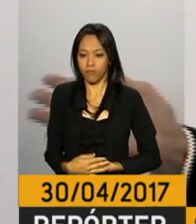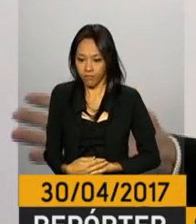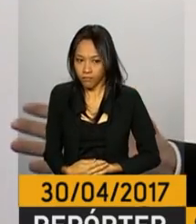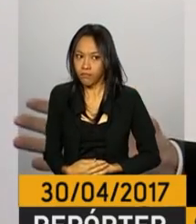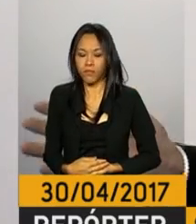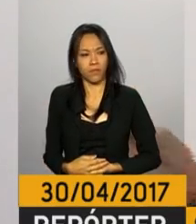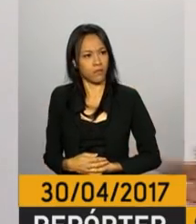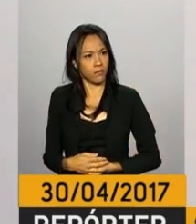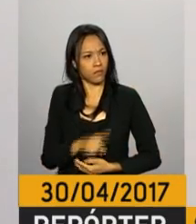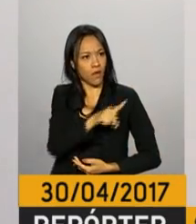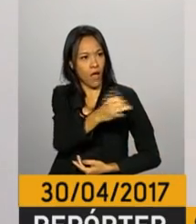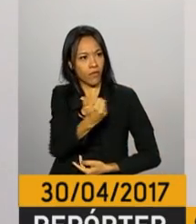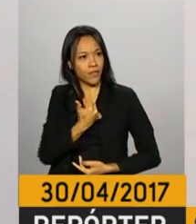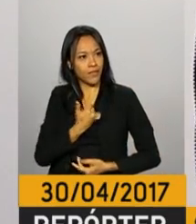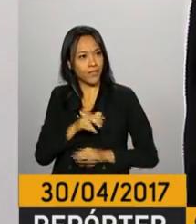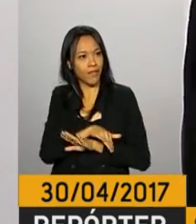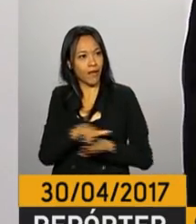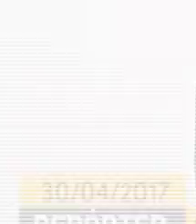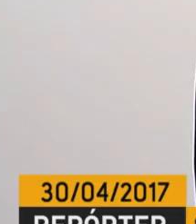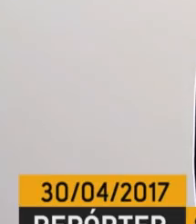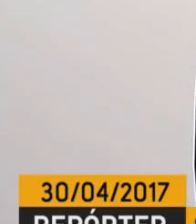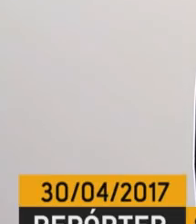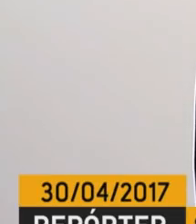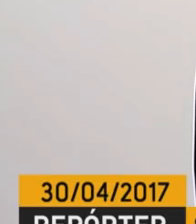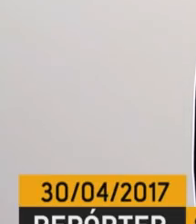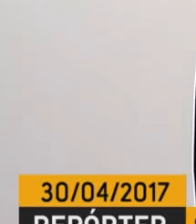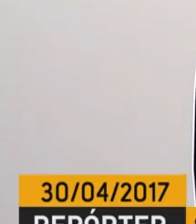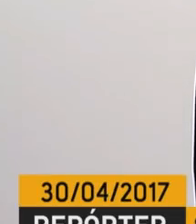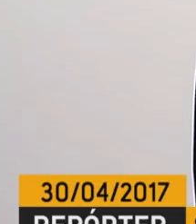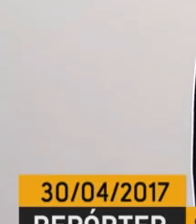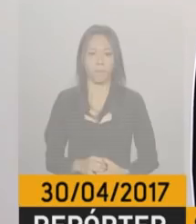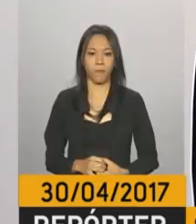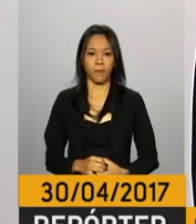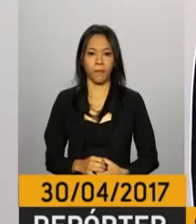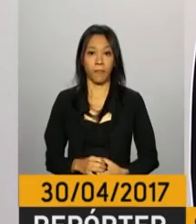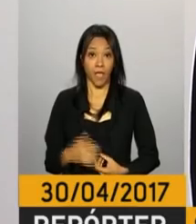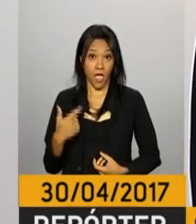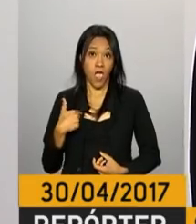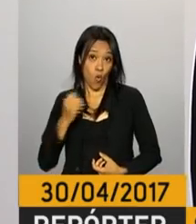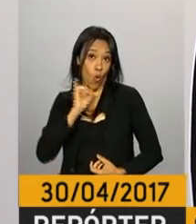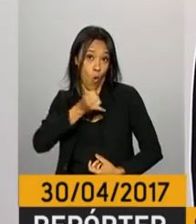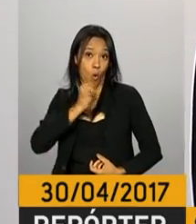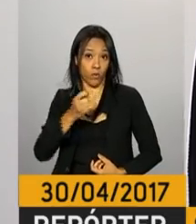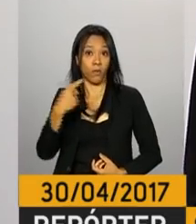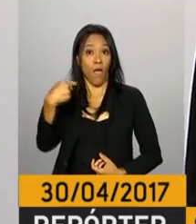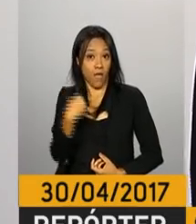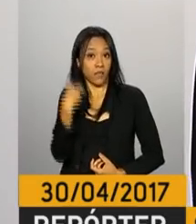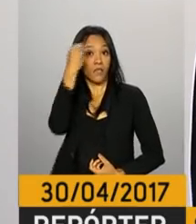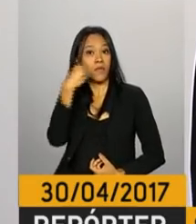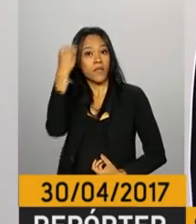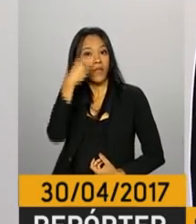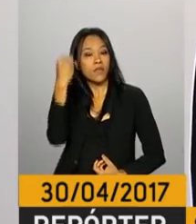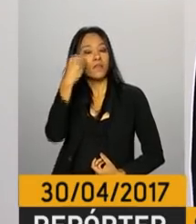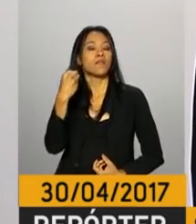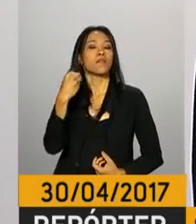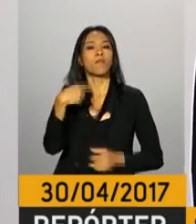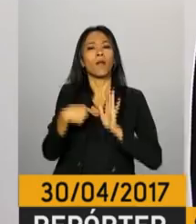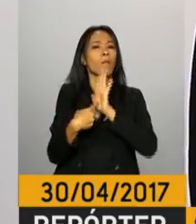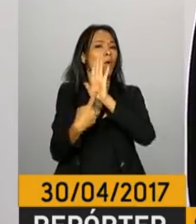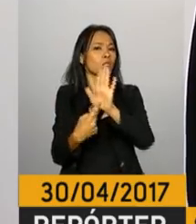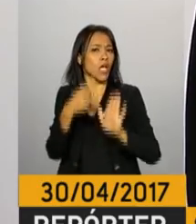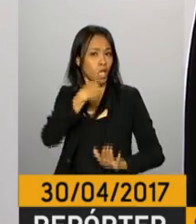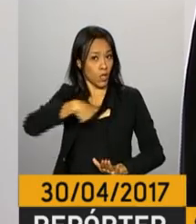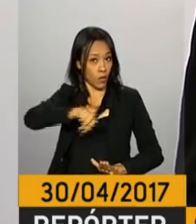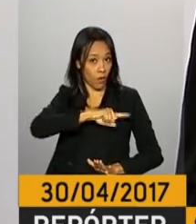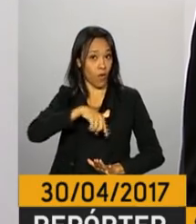a indicar que a audiência estava terminada. Eu conto essa experiência para revelar que nós temos muito a